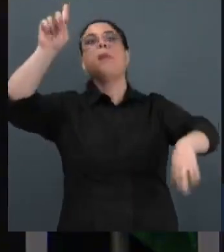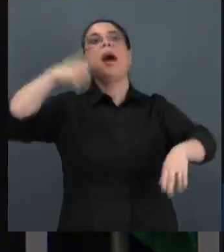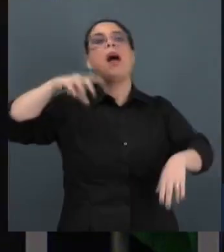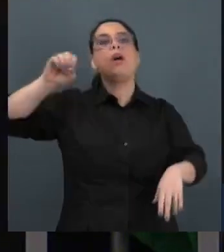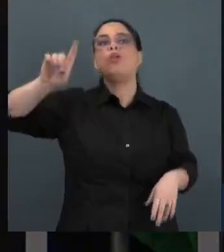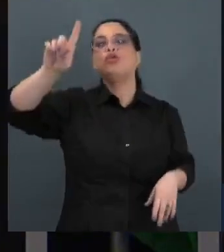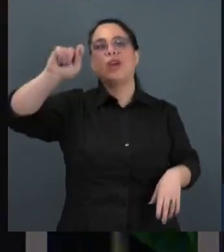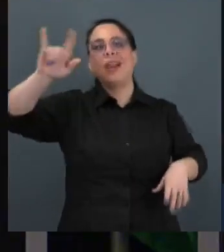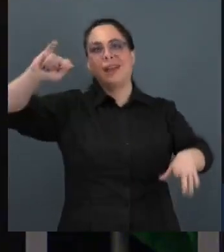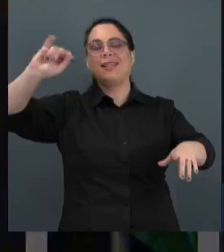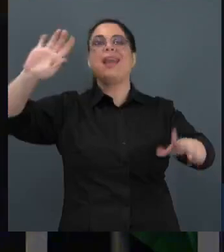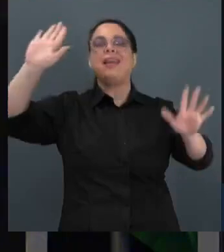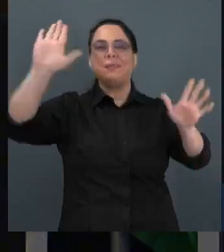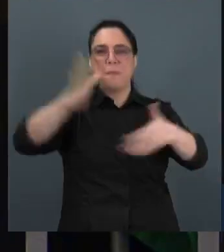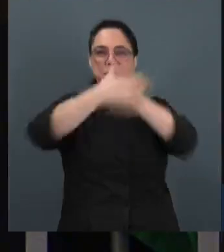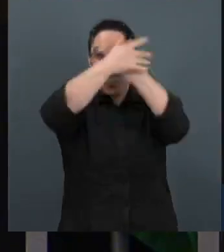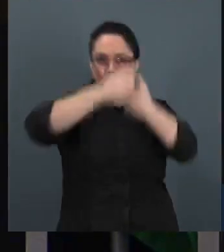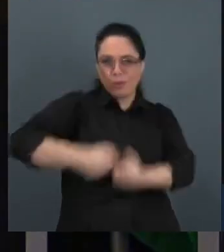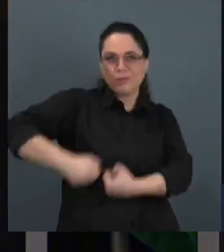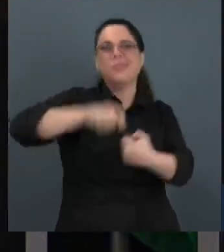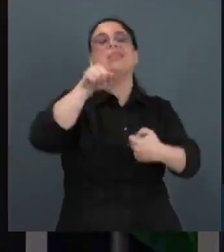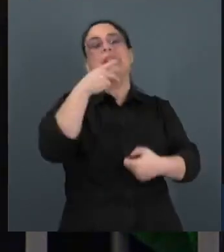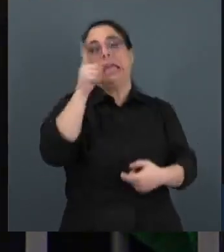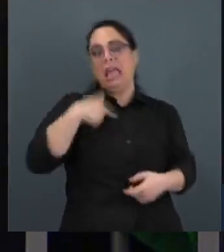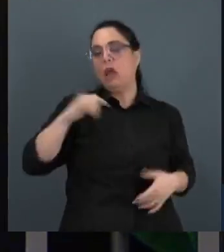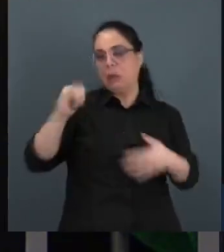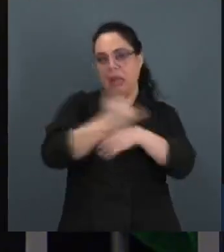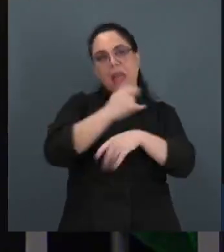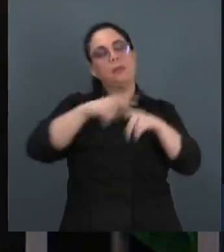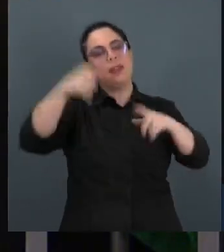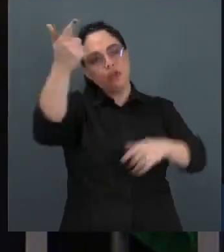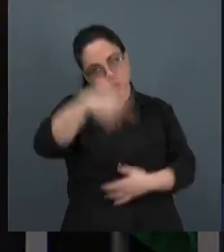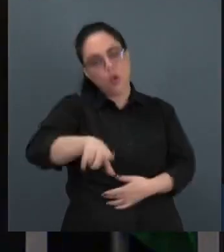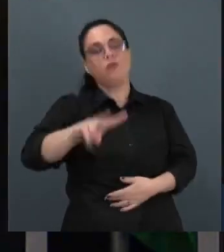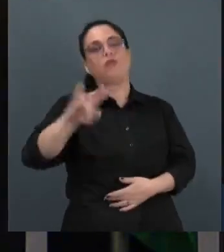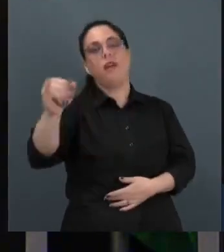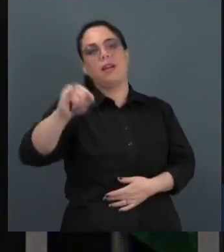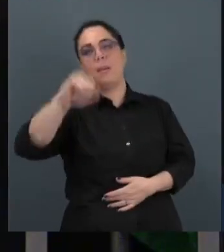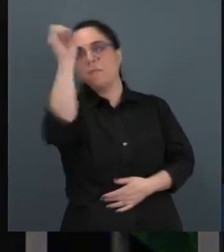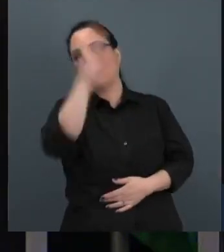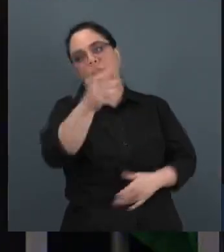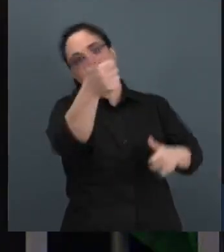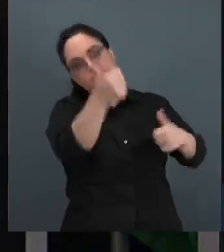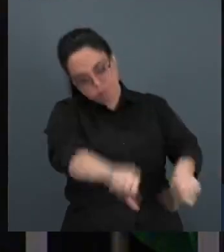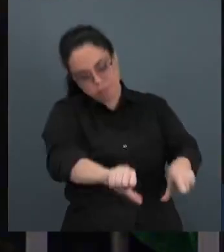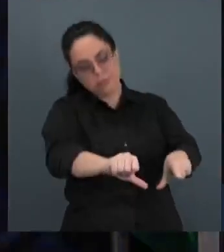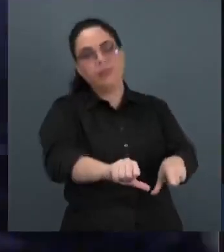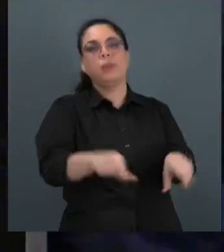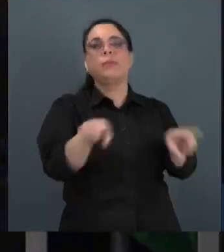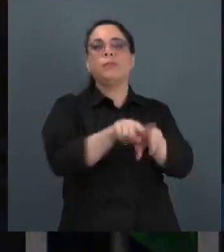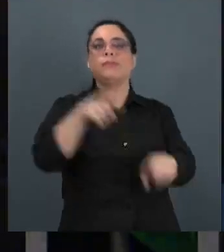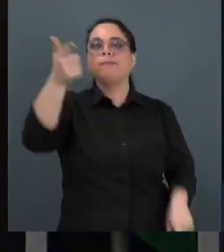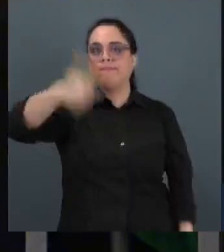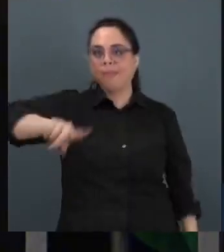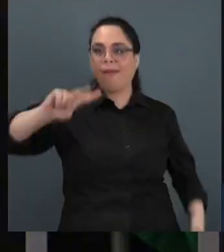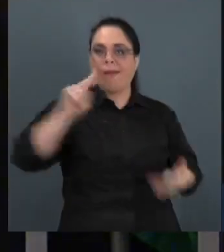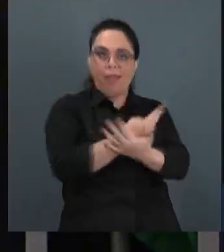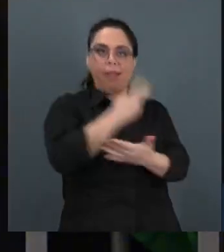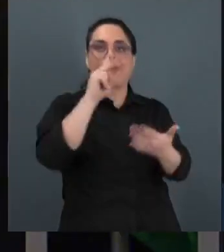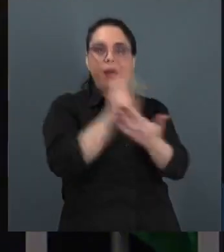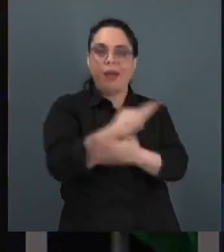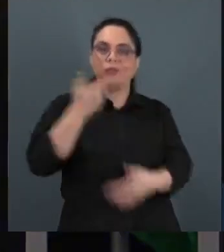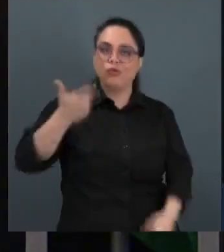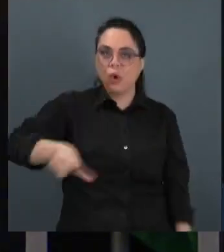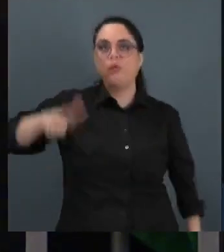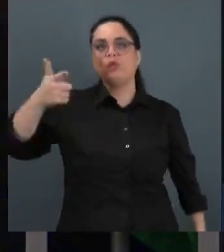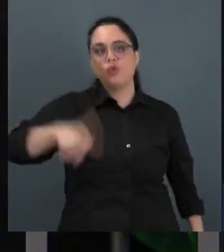mas infelizmente vai levar o Brasil para o mesmo precipício, para o mesmo buraco, porque repete as mesmas práticas